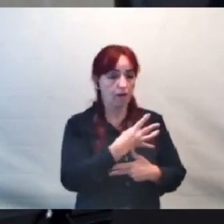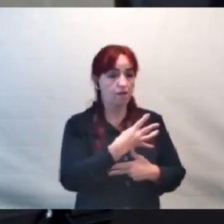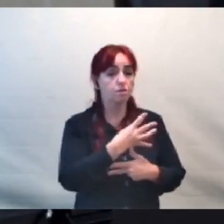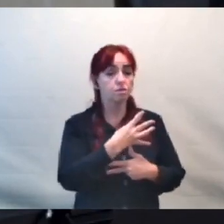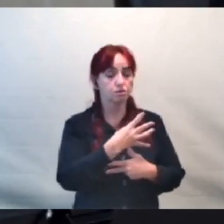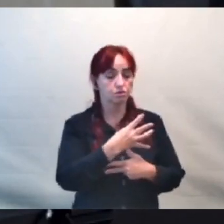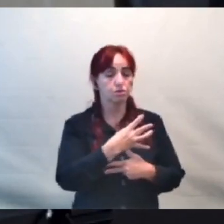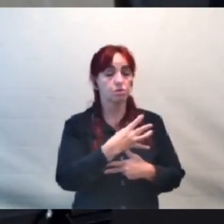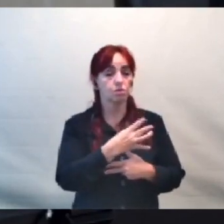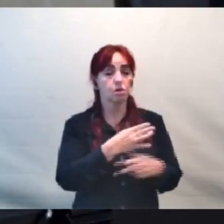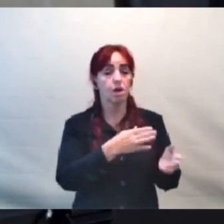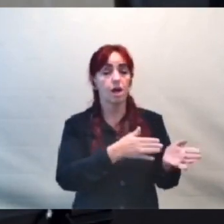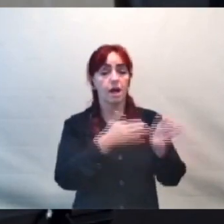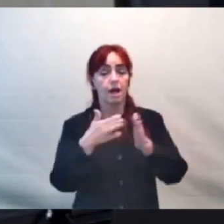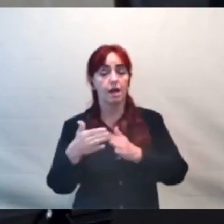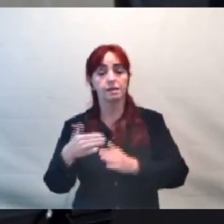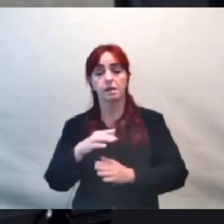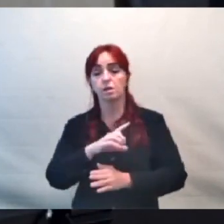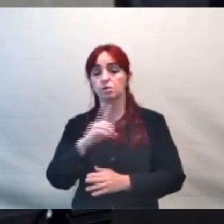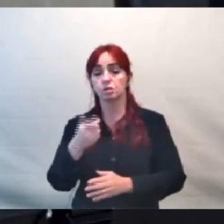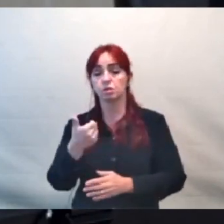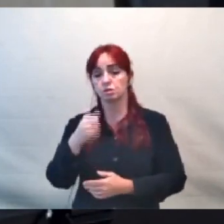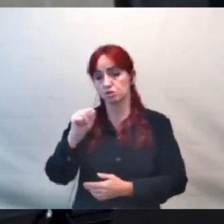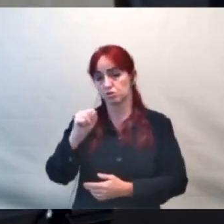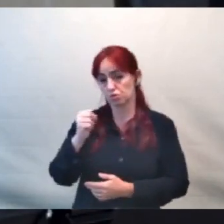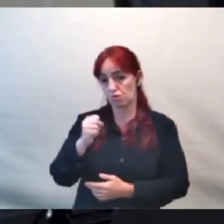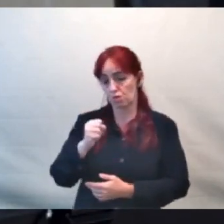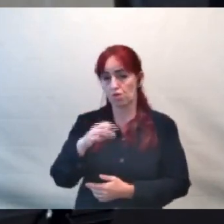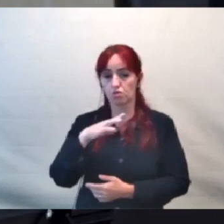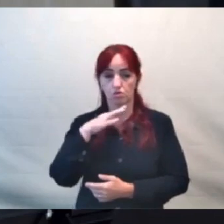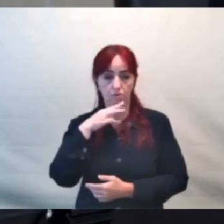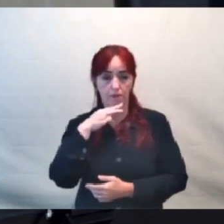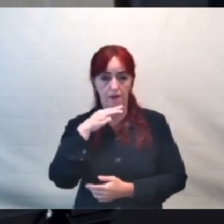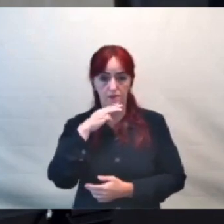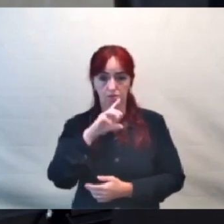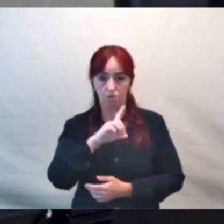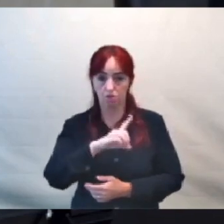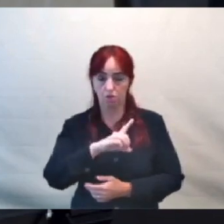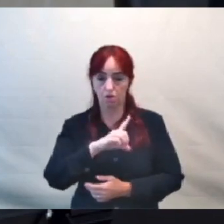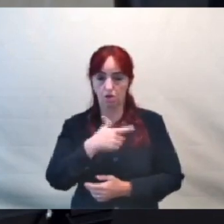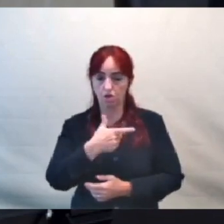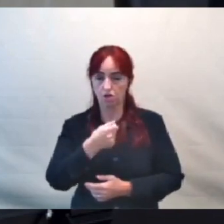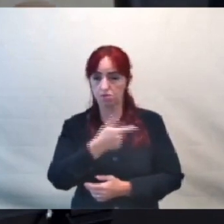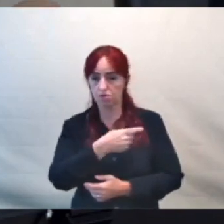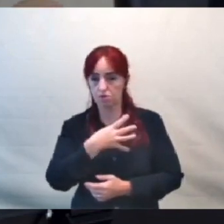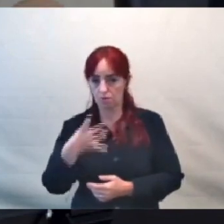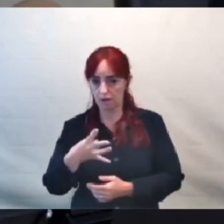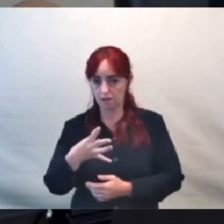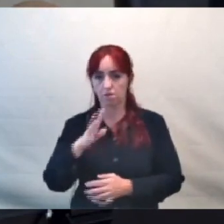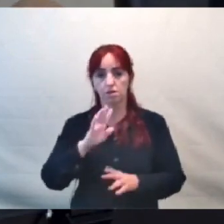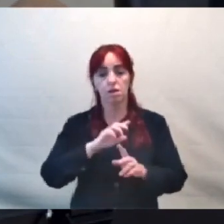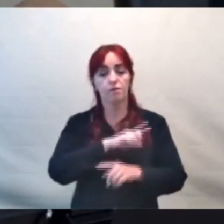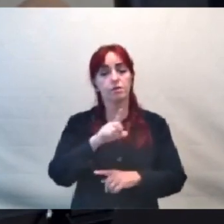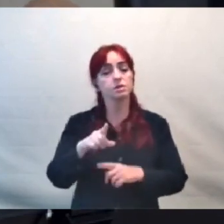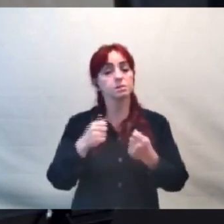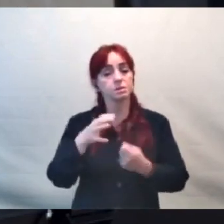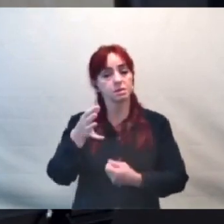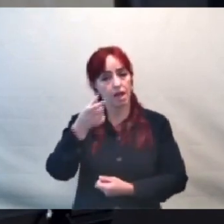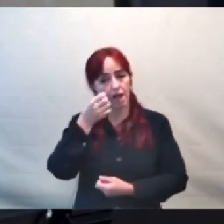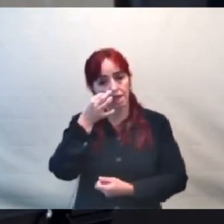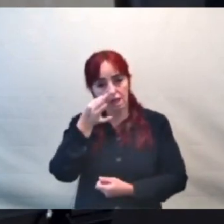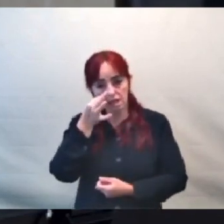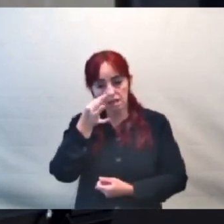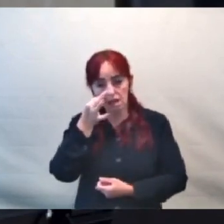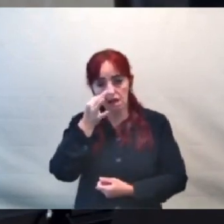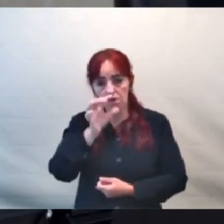18/3/2024. Então, senhores vereadores que têm problemas nas emendas, fiquem atentos a essa data para a correção das suas emendas.